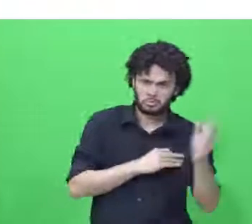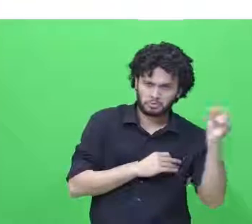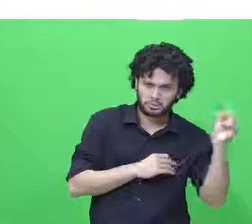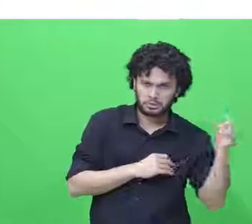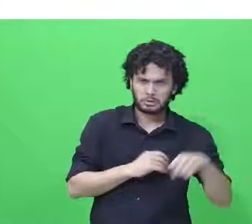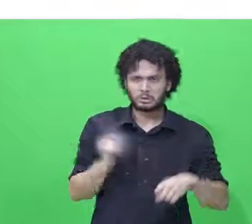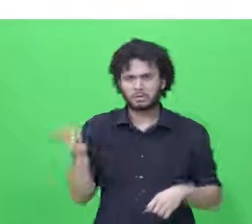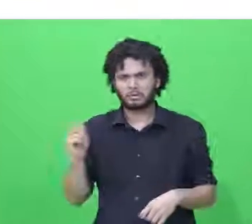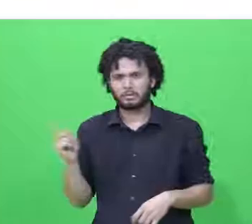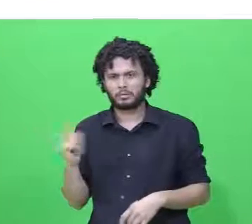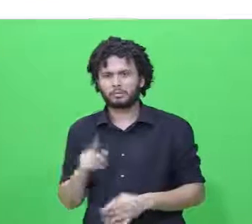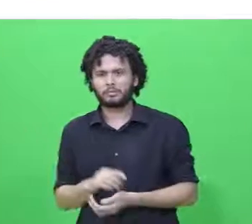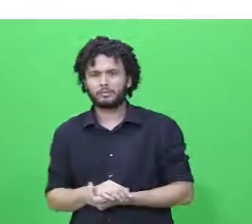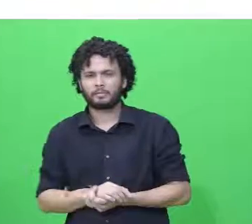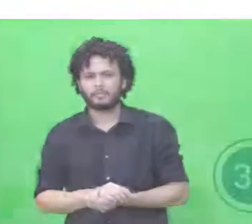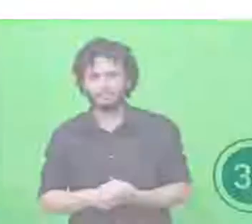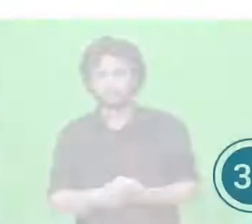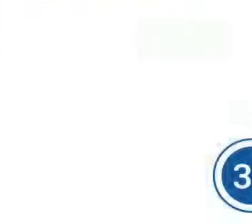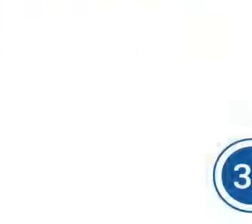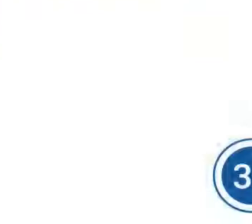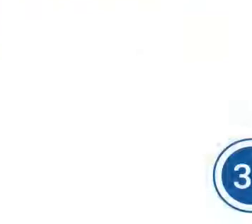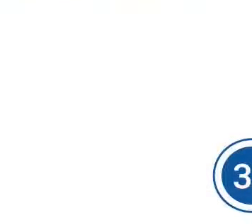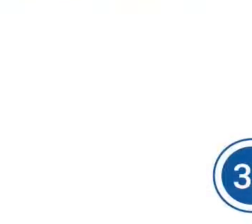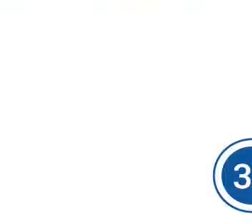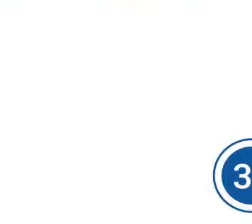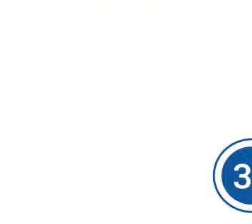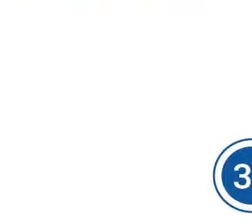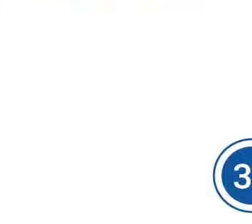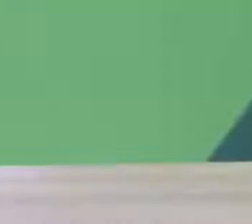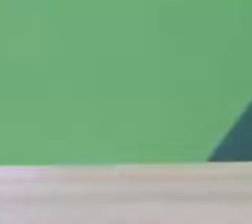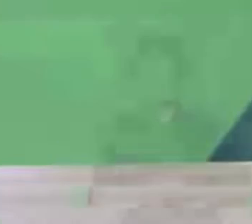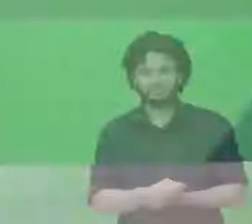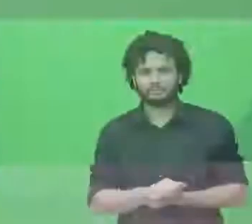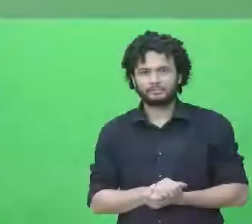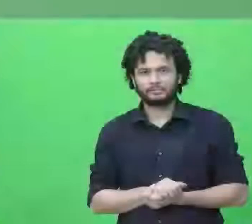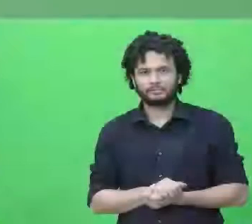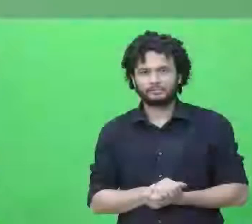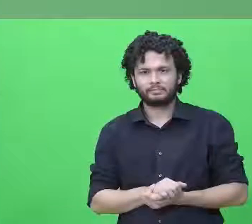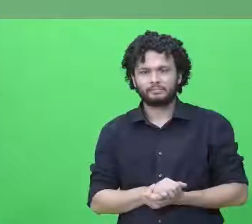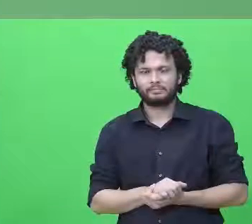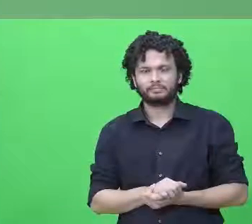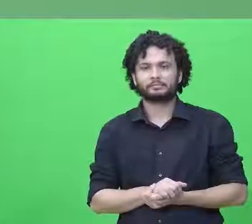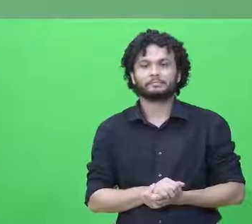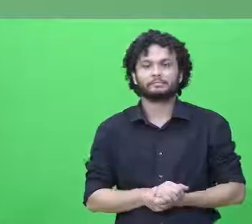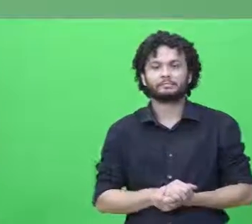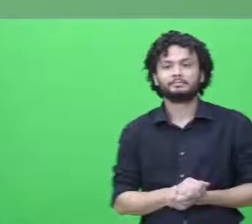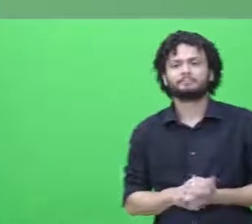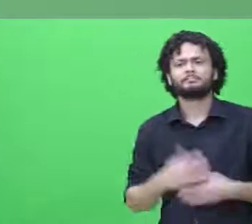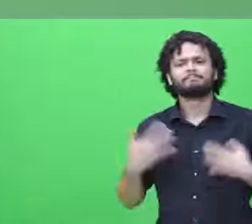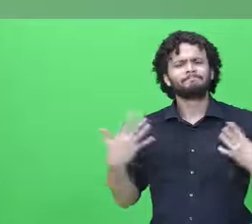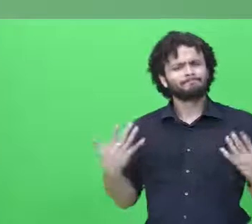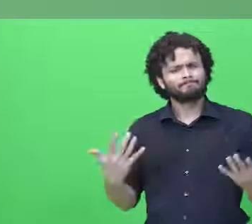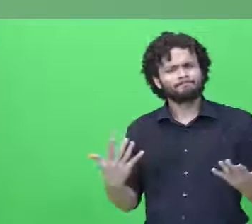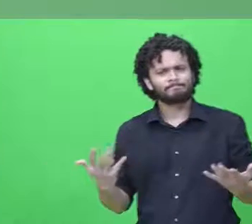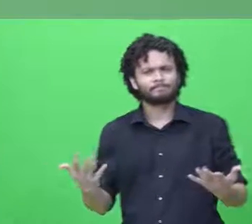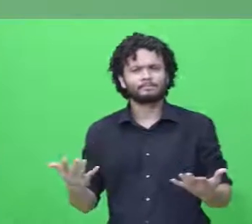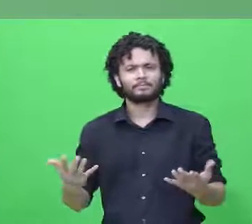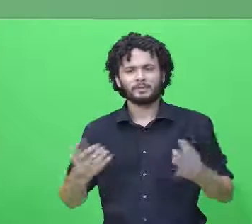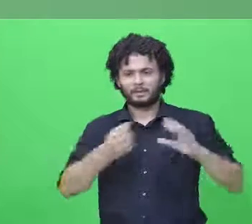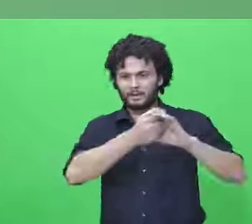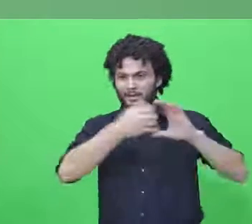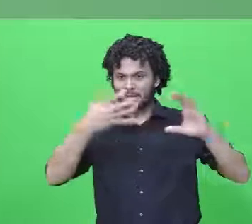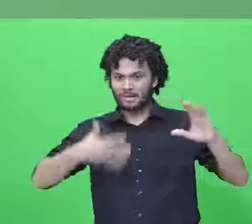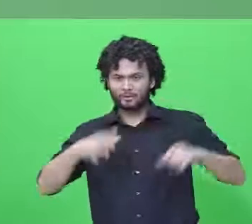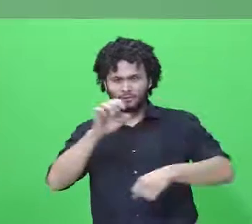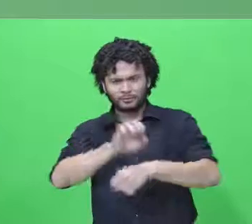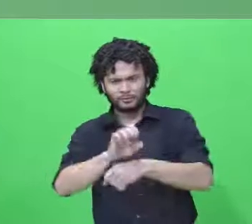varguista. Então, essa caracterização, então, do Estado Novo, a